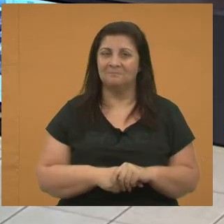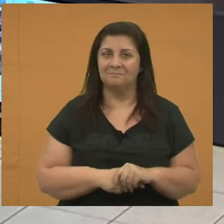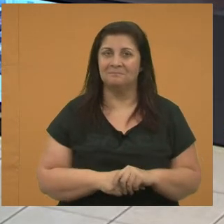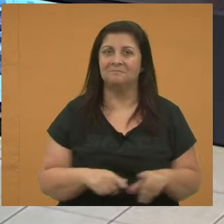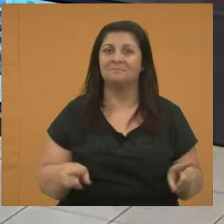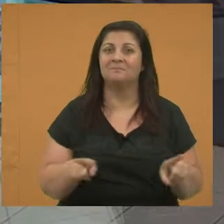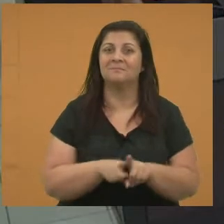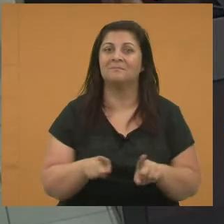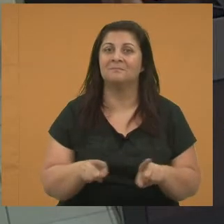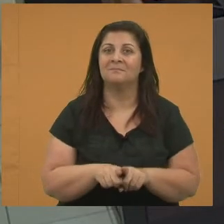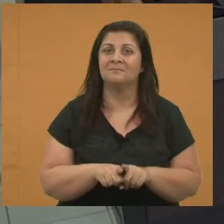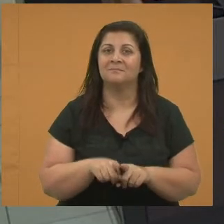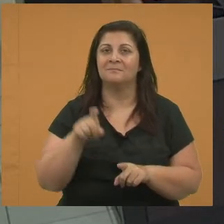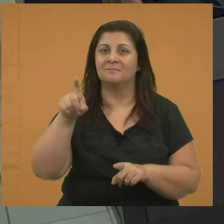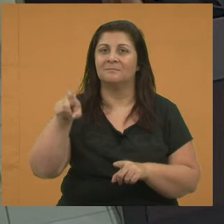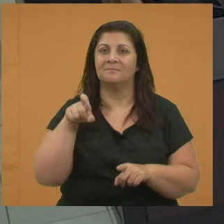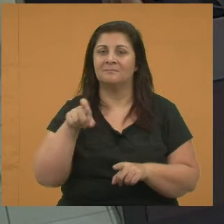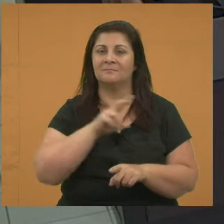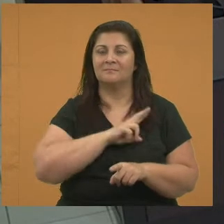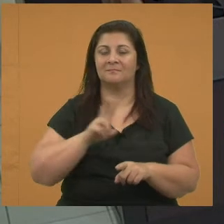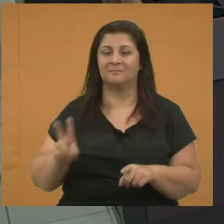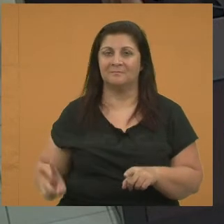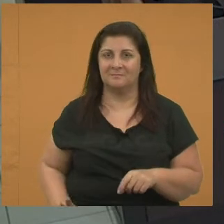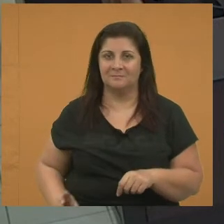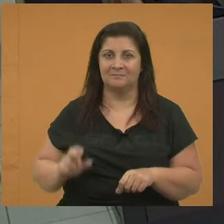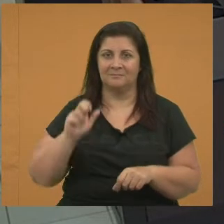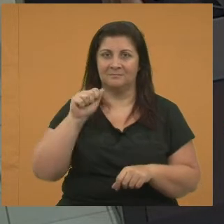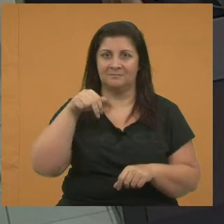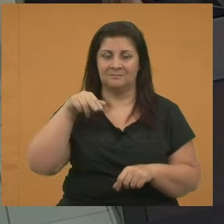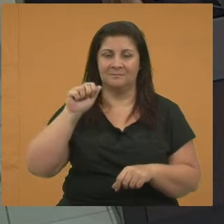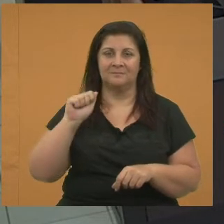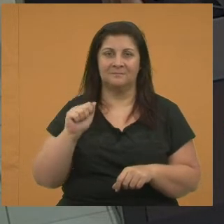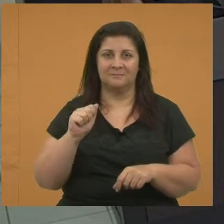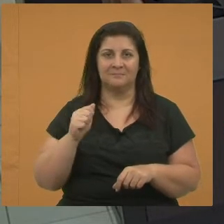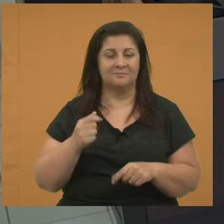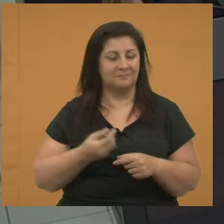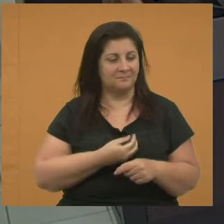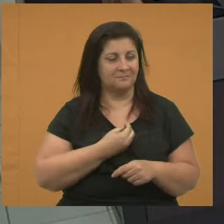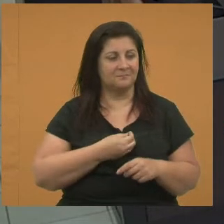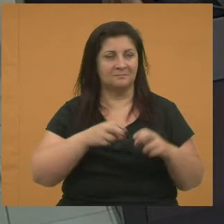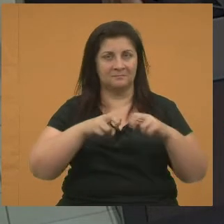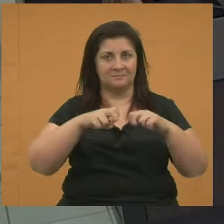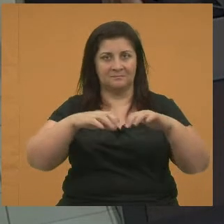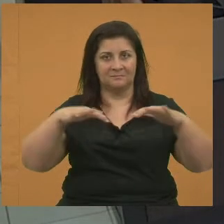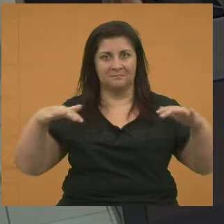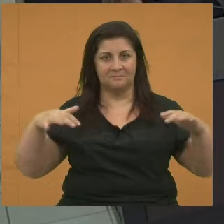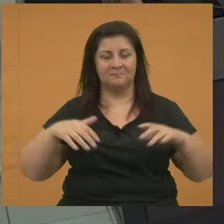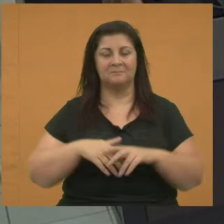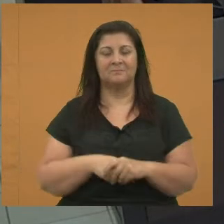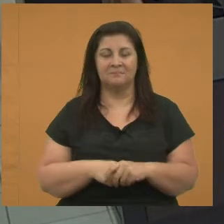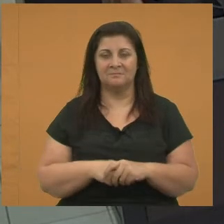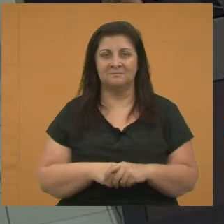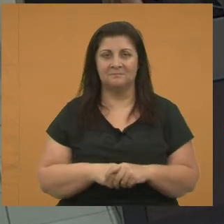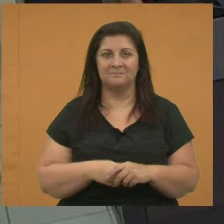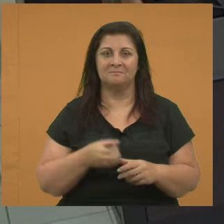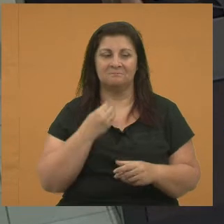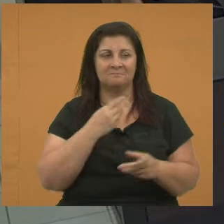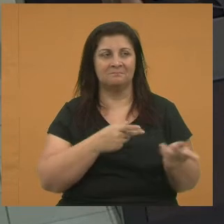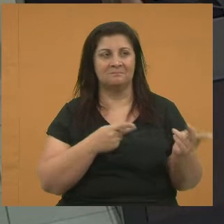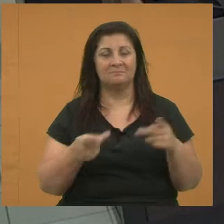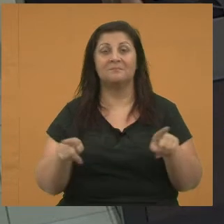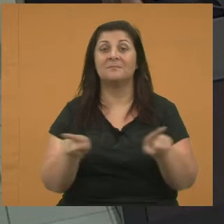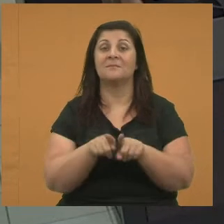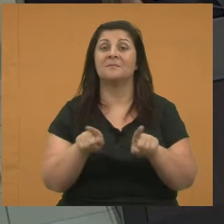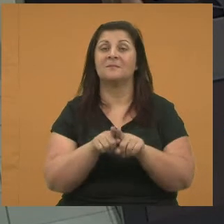também saúdo a ex-vereadora Analina, aqui presente na plenária, seja sempre bem-vinda. E os familiares